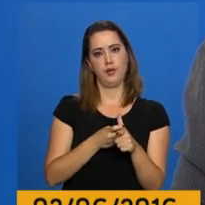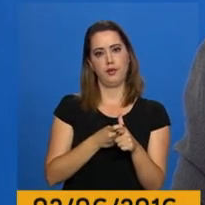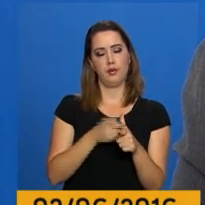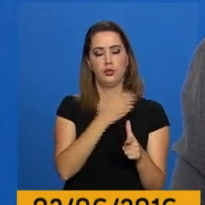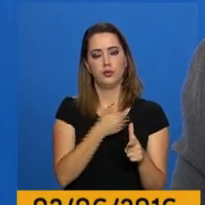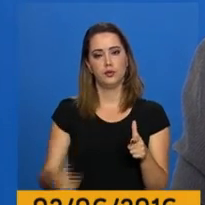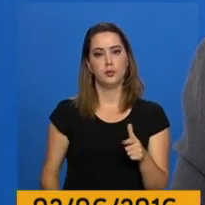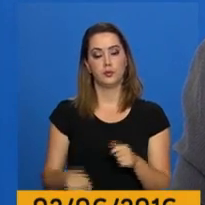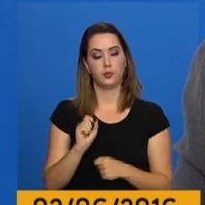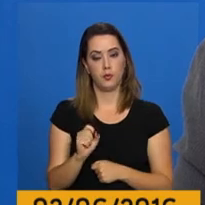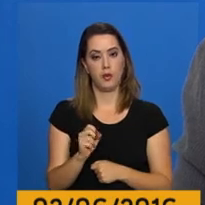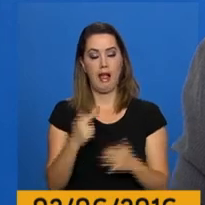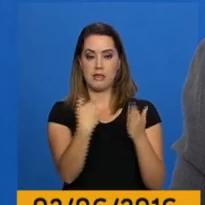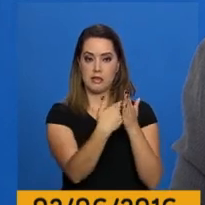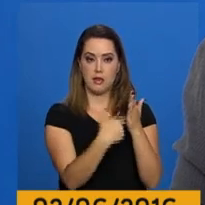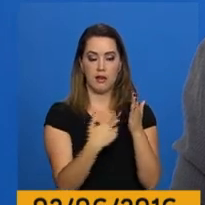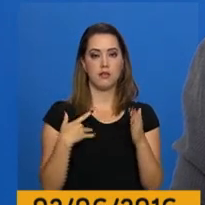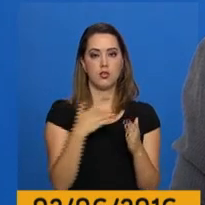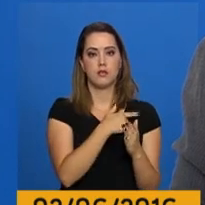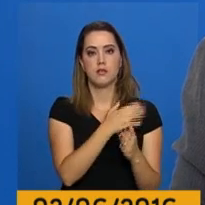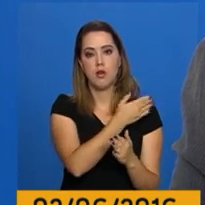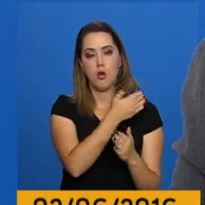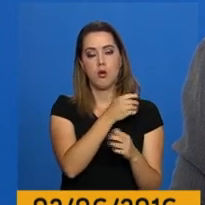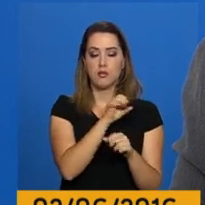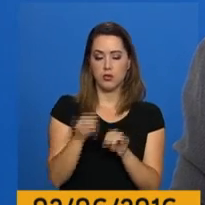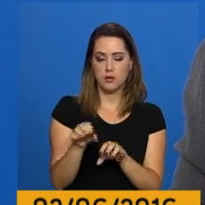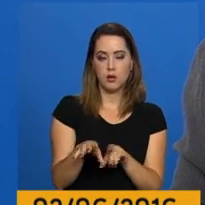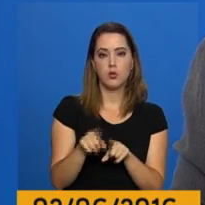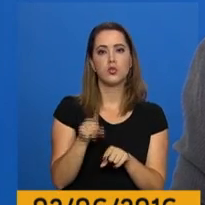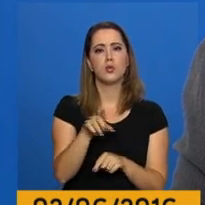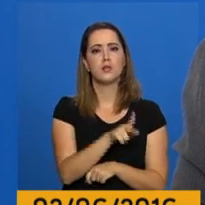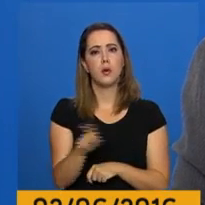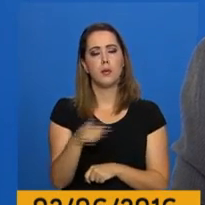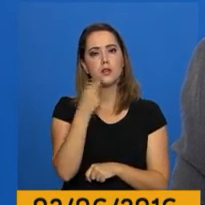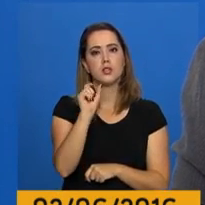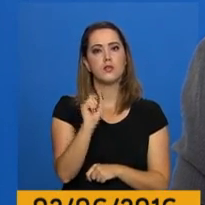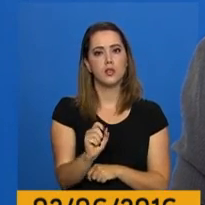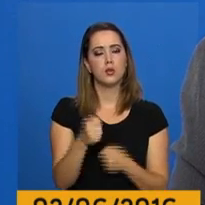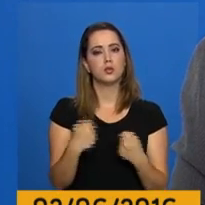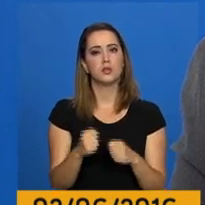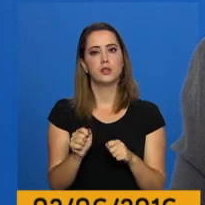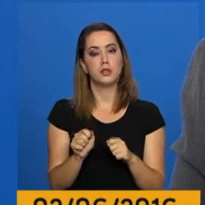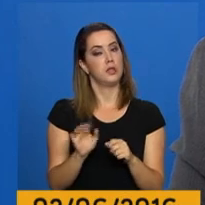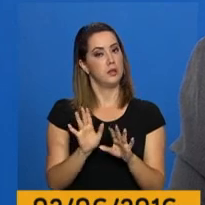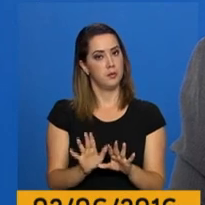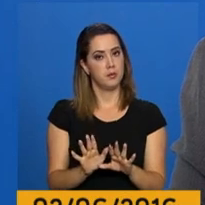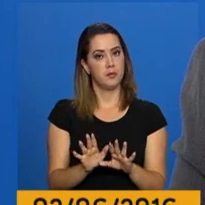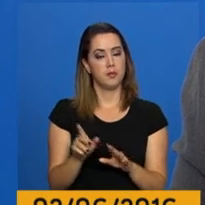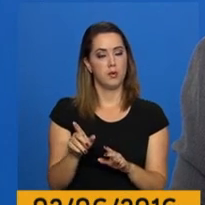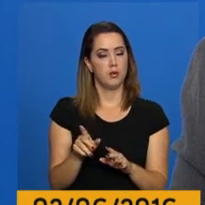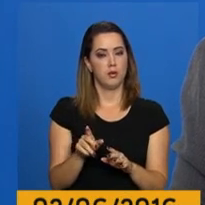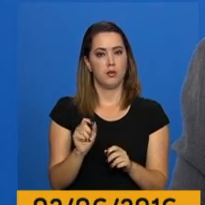de saúde e educação, como eu disse, o presidente deu orientação de que sejam preservados os recursos dessas áreas. A bem da